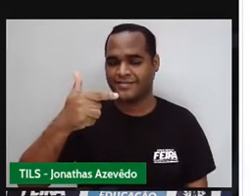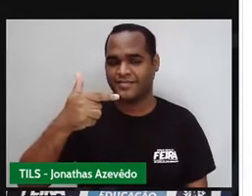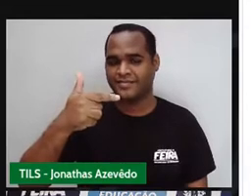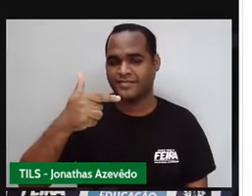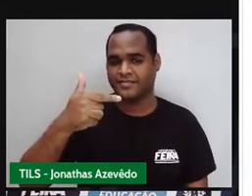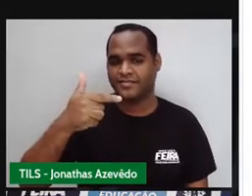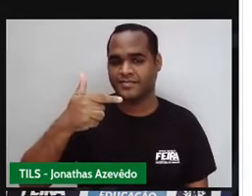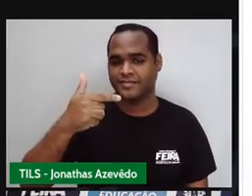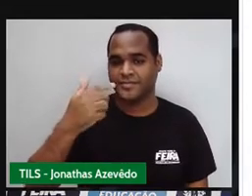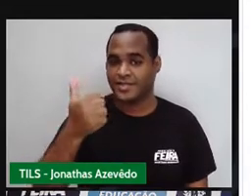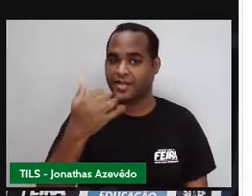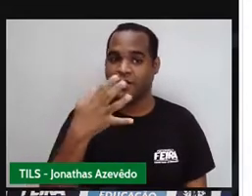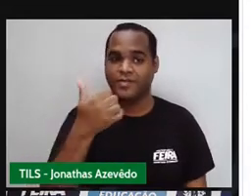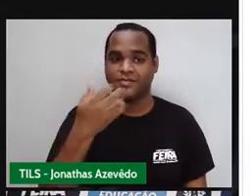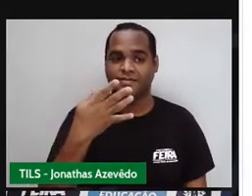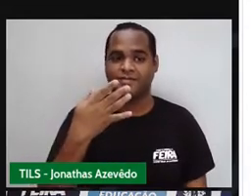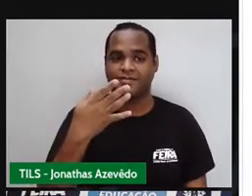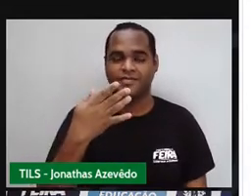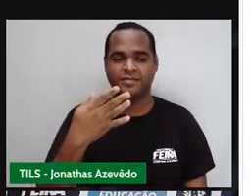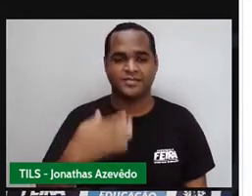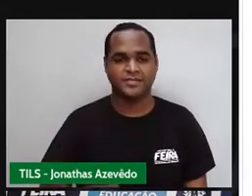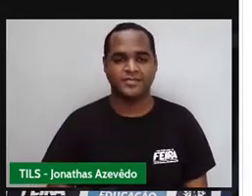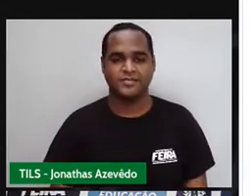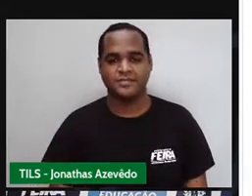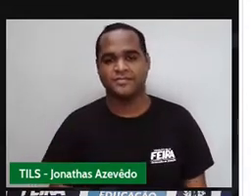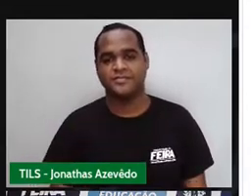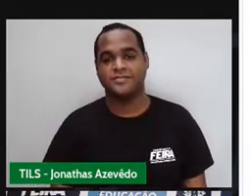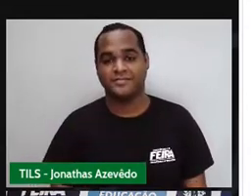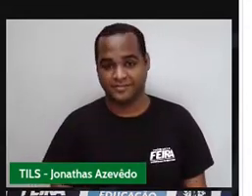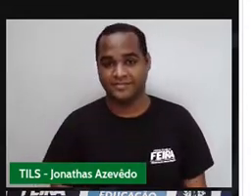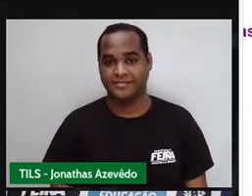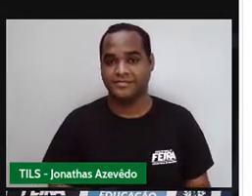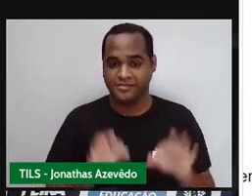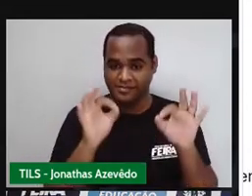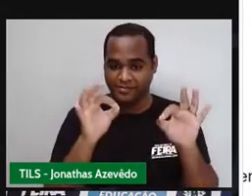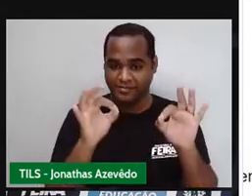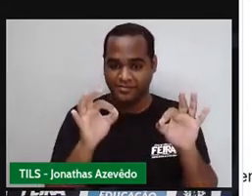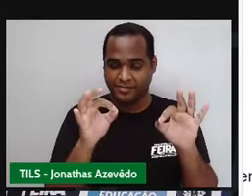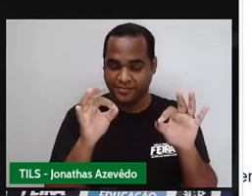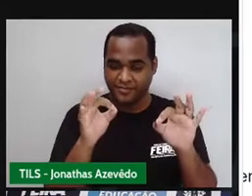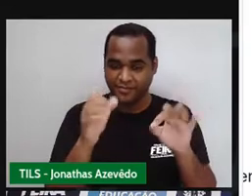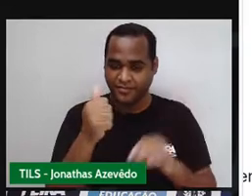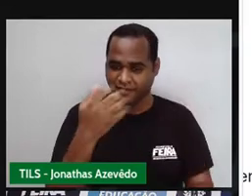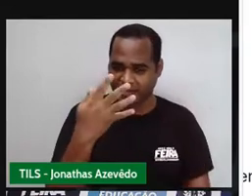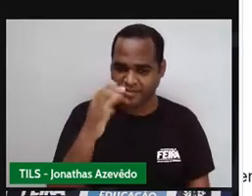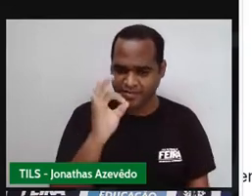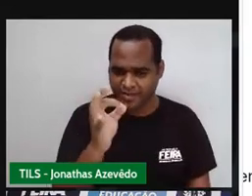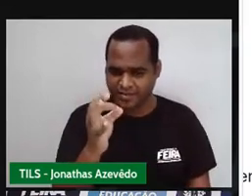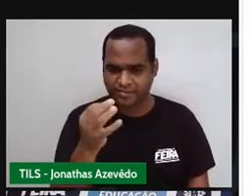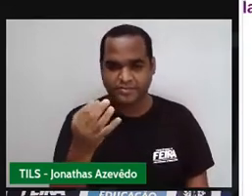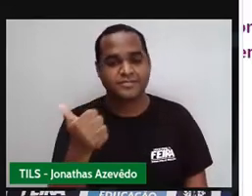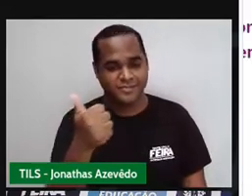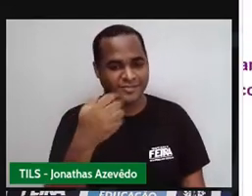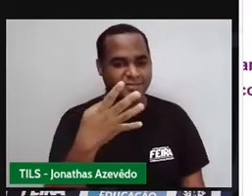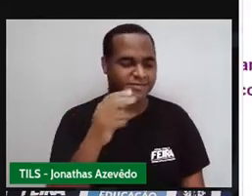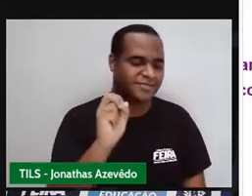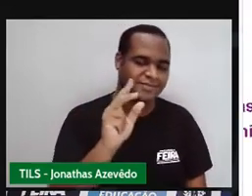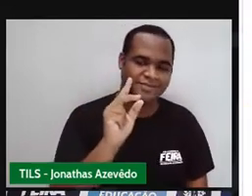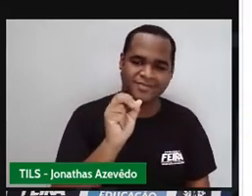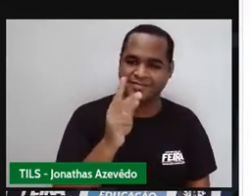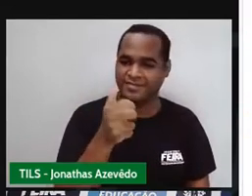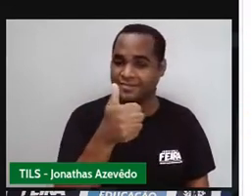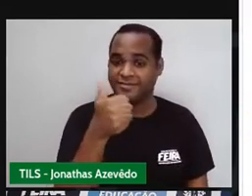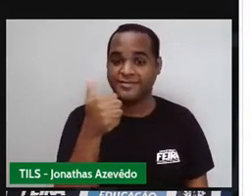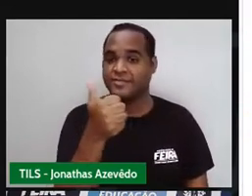faltou aqui ó 14 Tá certo eu vi essa 14 mesmo 14 tá aqui bonitinho